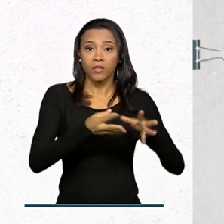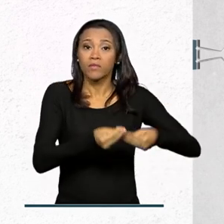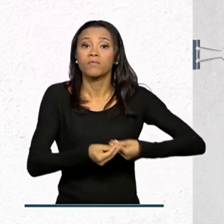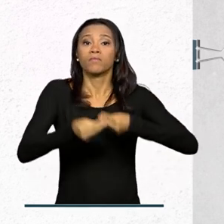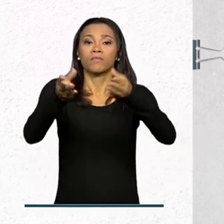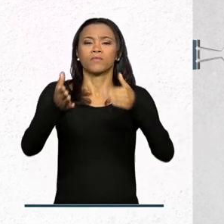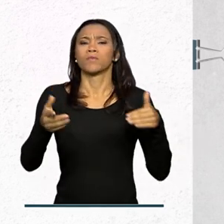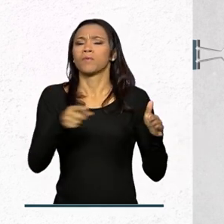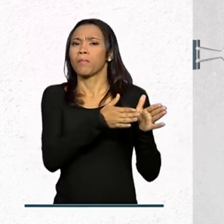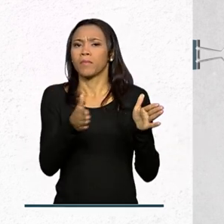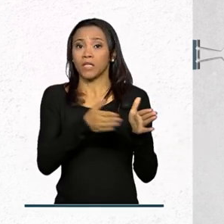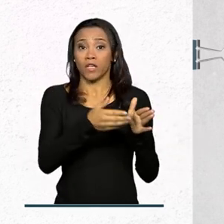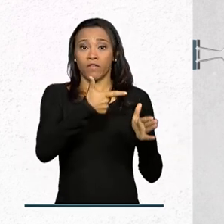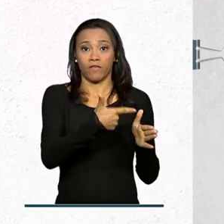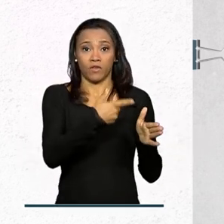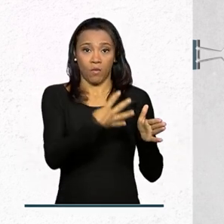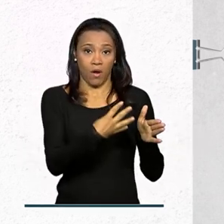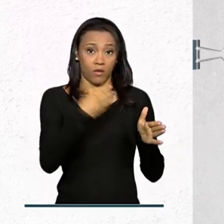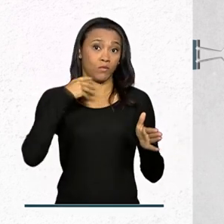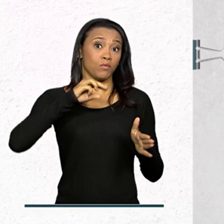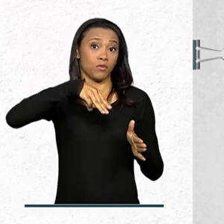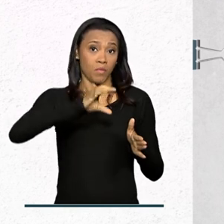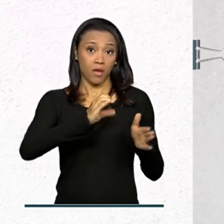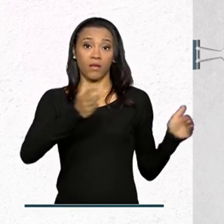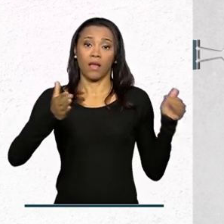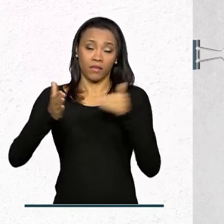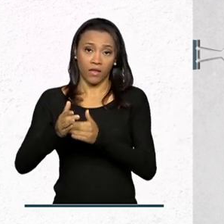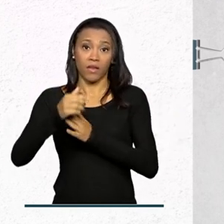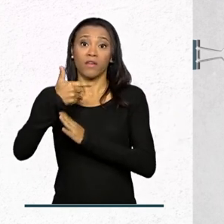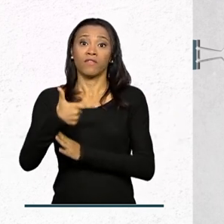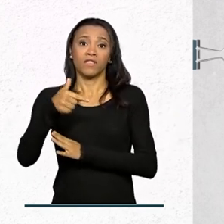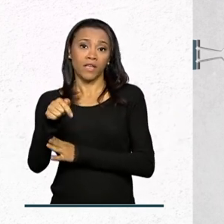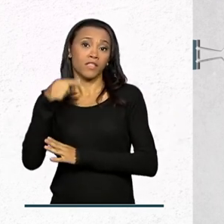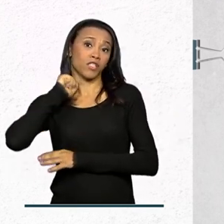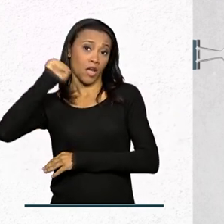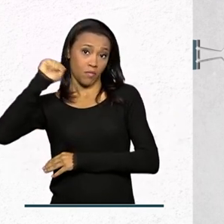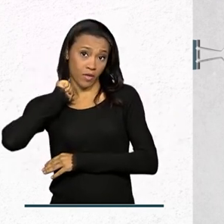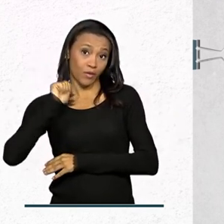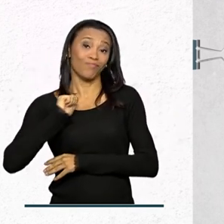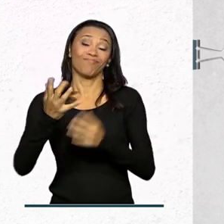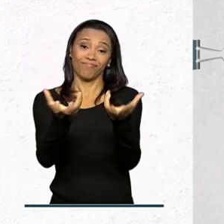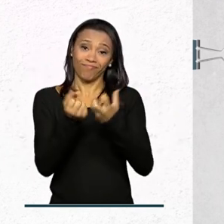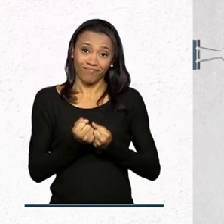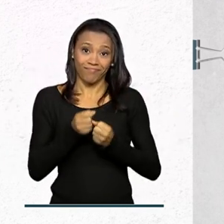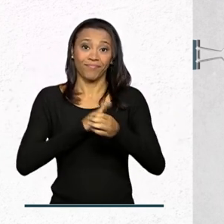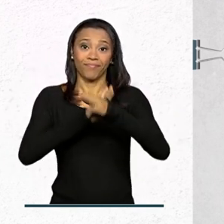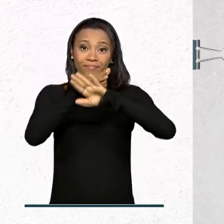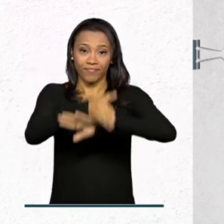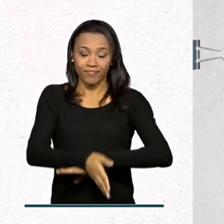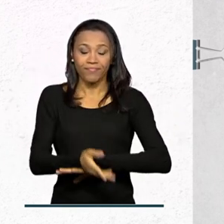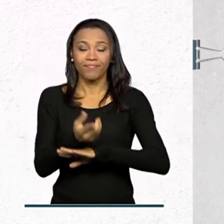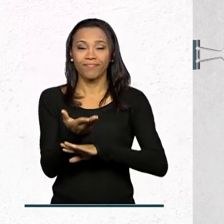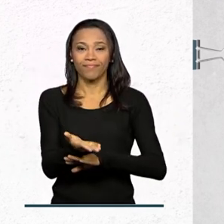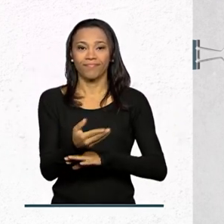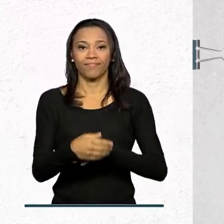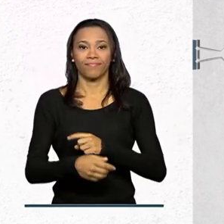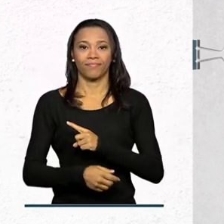feitas entre os dias 24 de março e 27 de abril próximos, exclusivamente via internet, no site